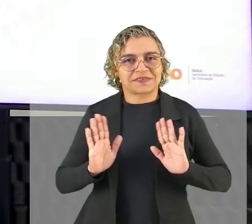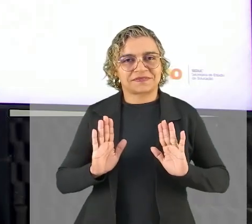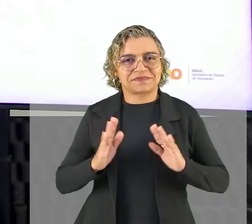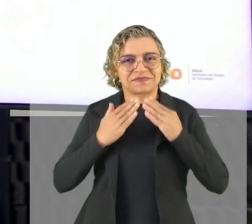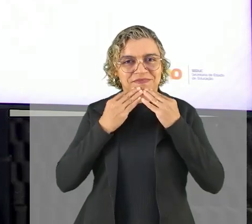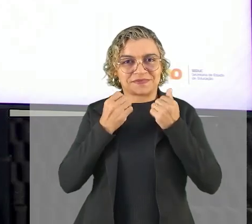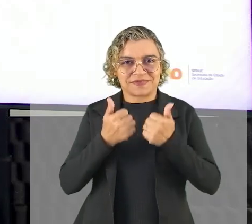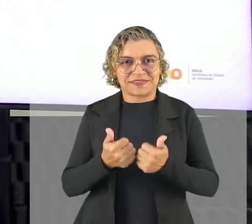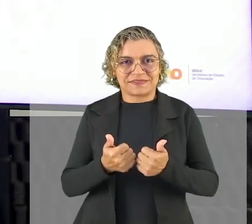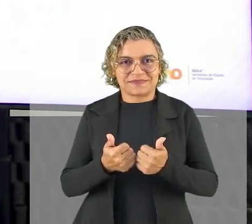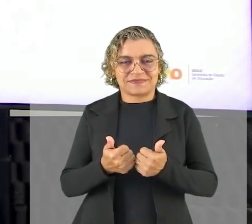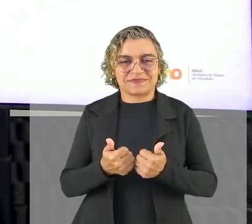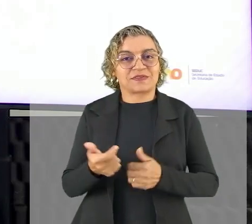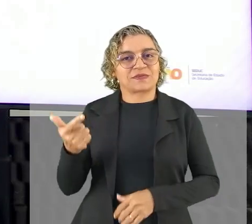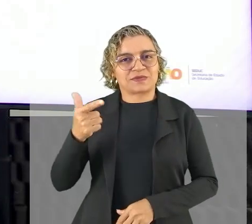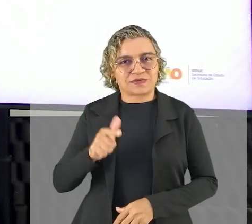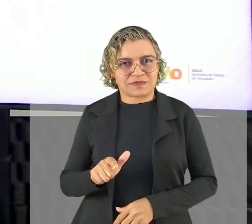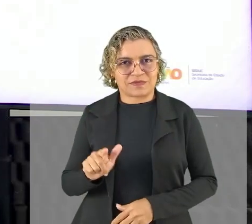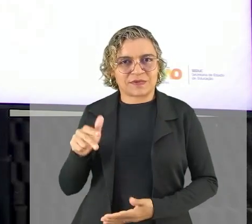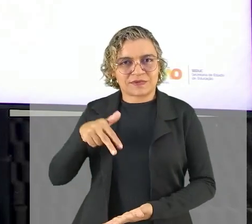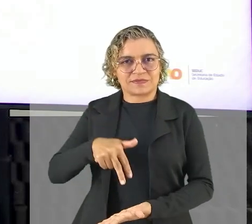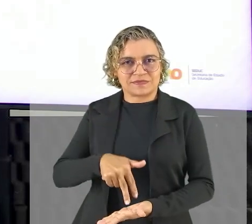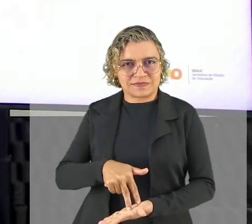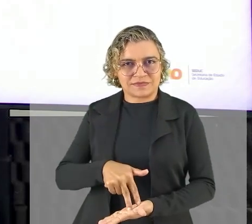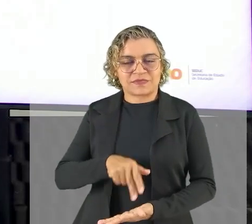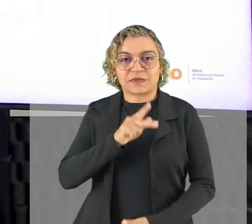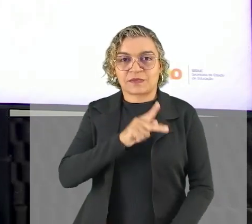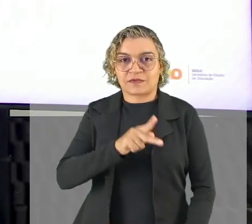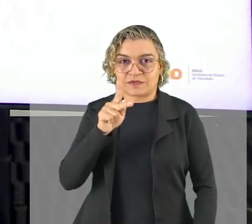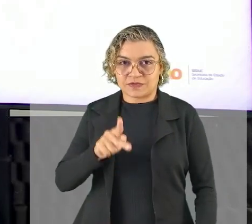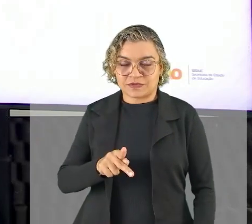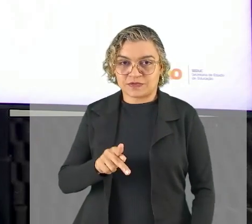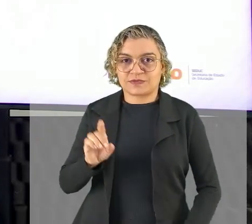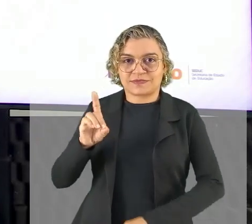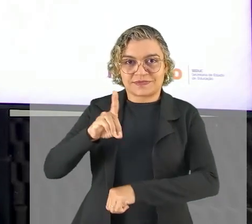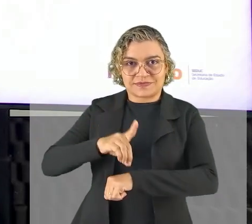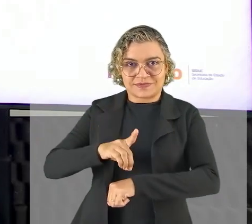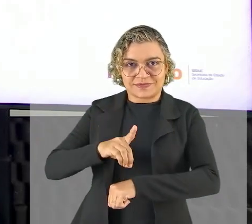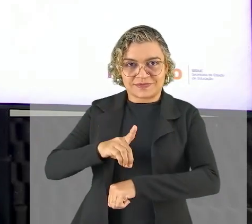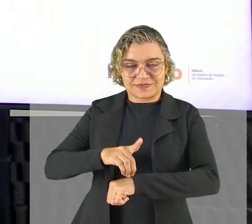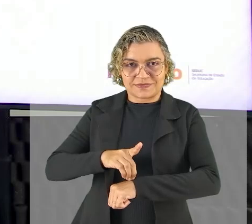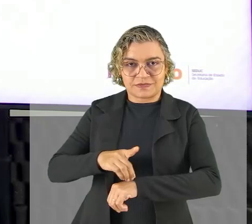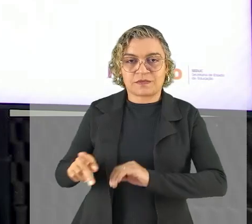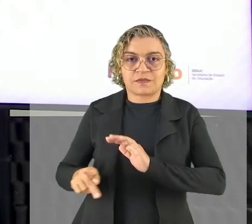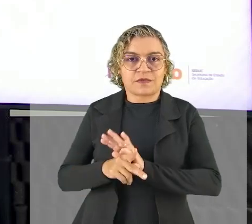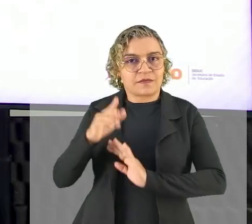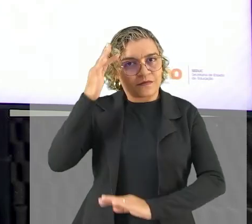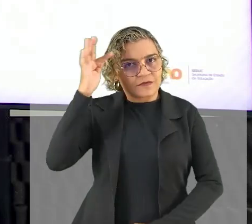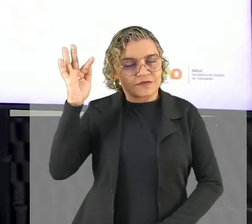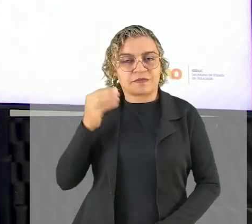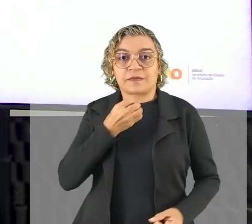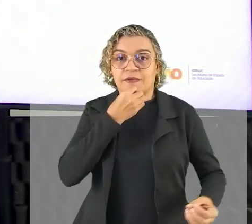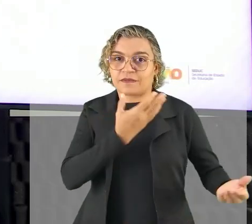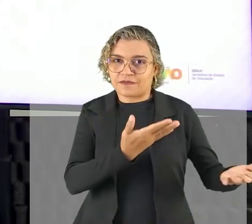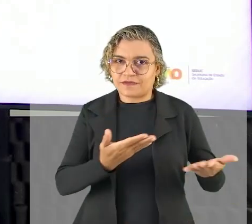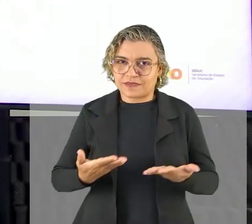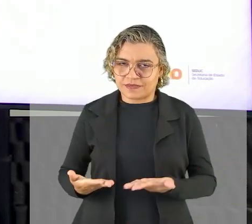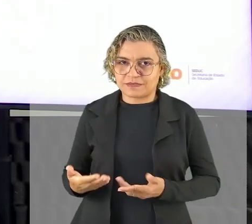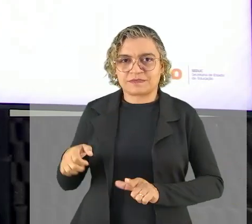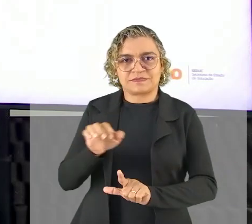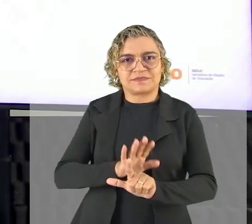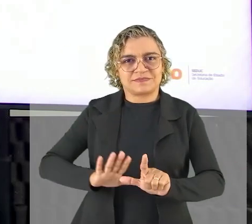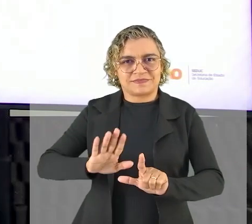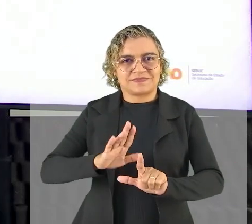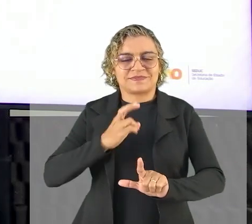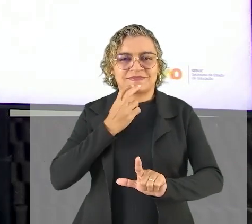aí, pessoal, tudo bem? Mais uma vez, aqui o professor Marcos Daniel, de Filosofia. Sejam bem-vindos à plataforma Gonçalves